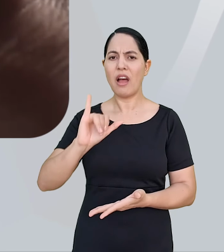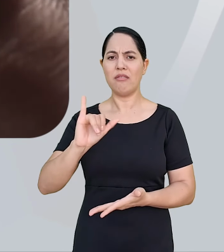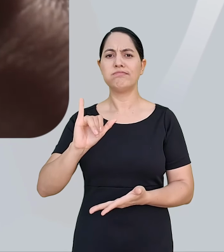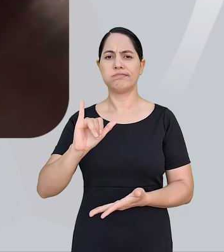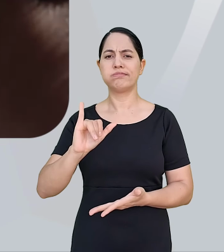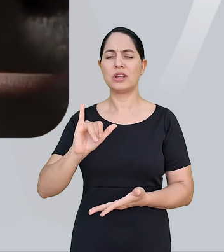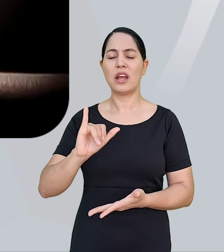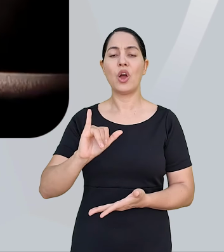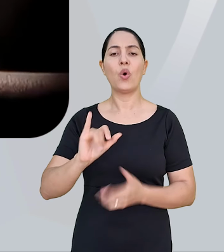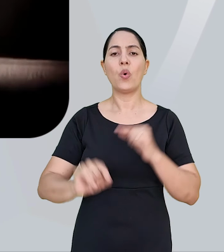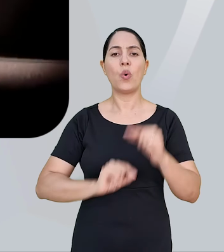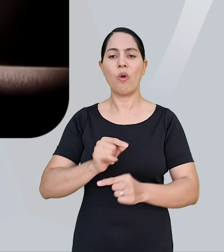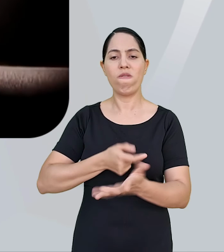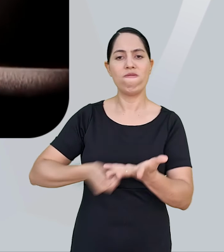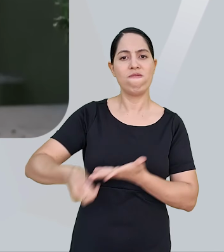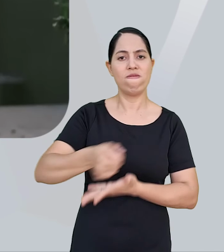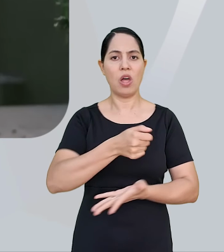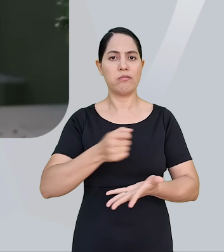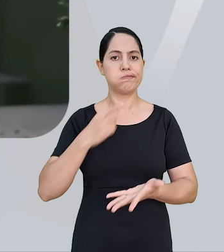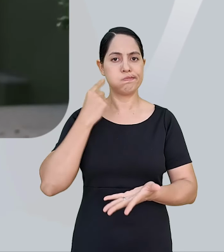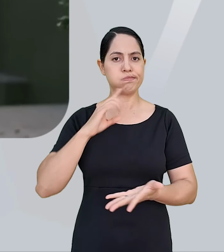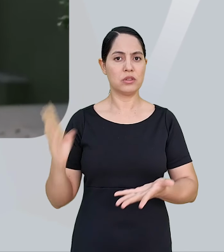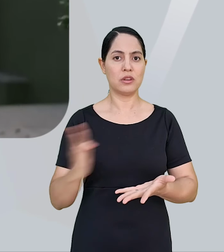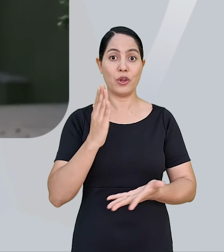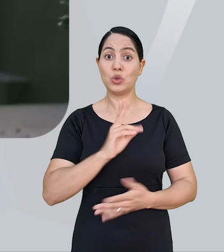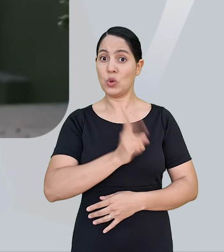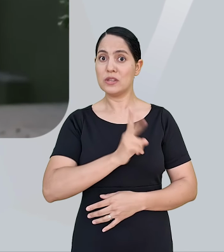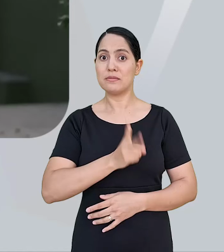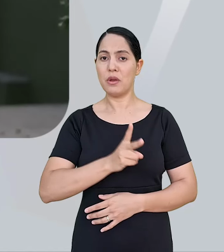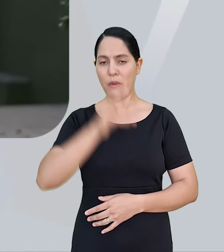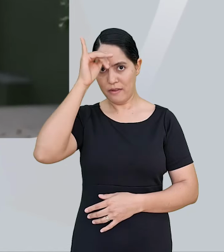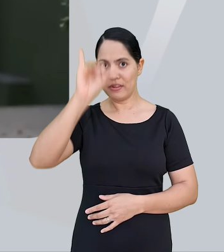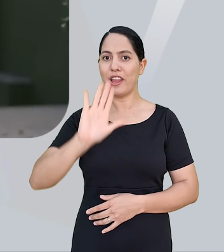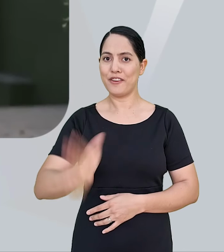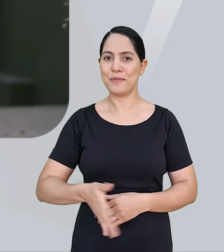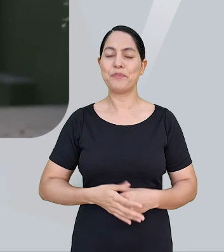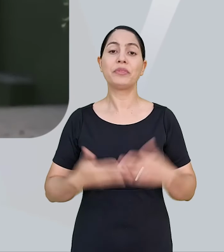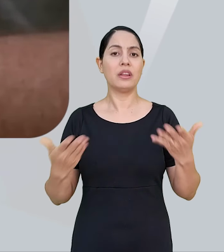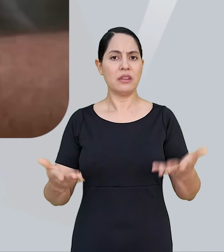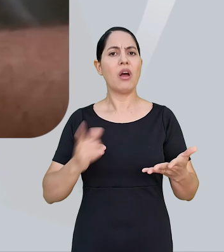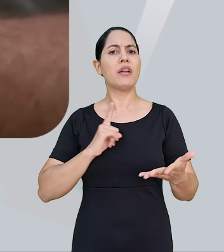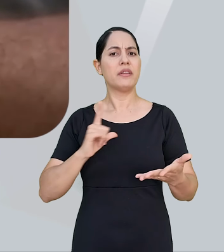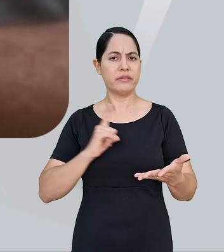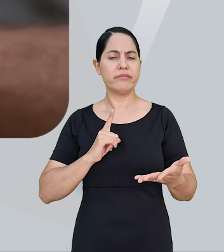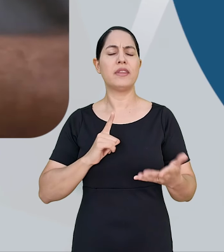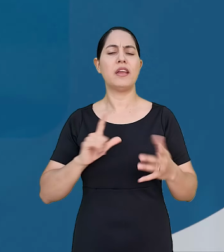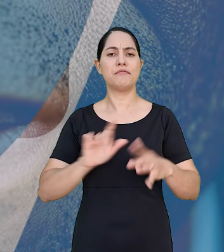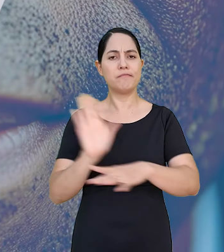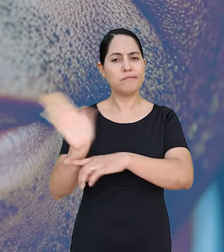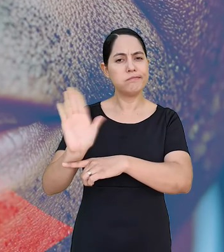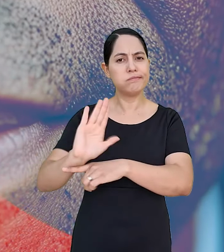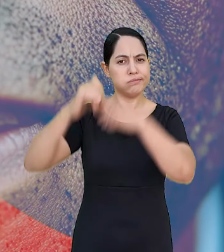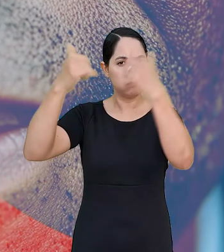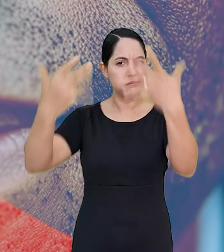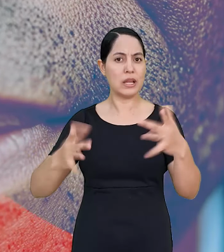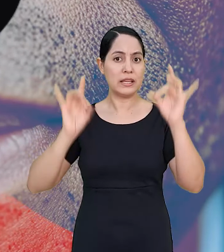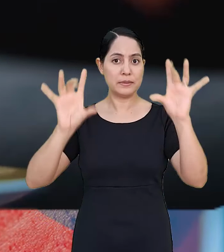2.000 golpes do falso advogado. A campanha também está veiculando um filme especialmente produzido para alertar a população.